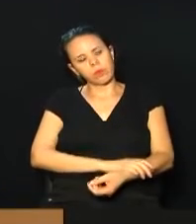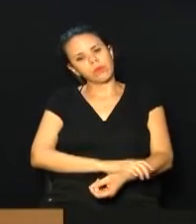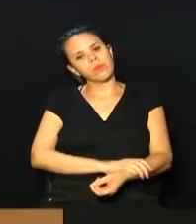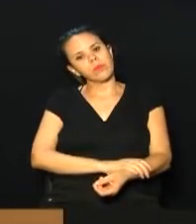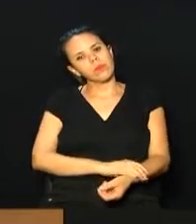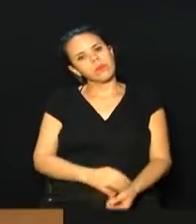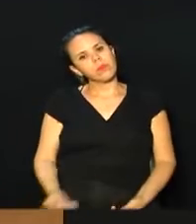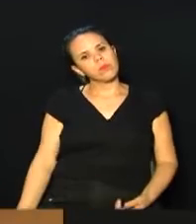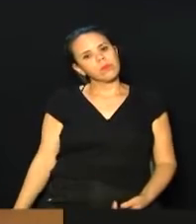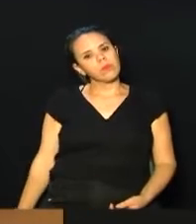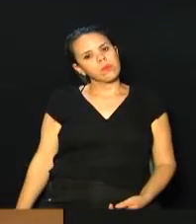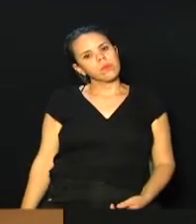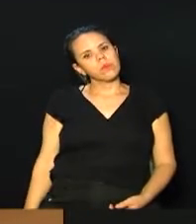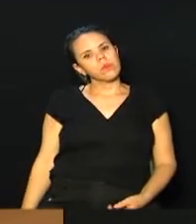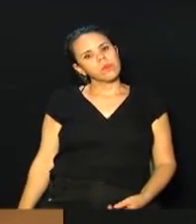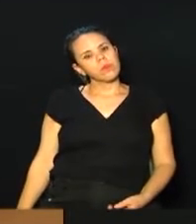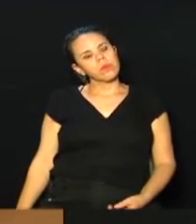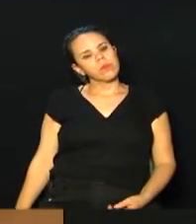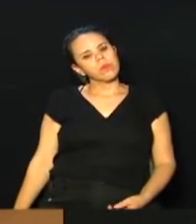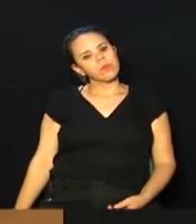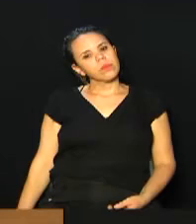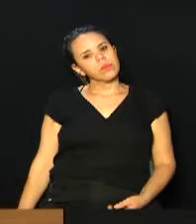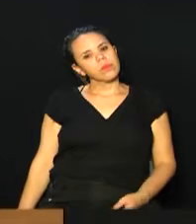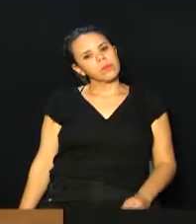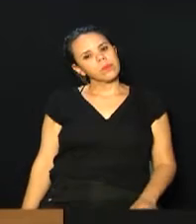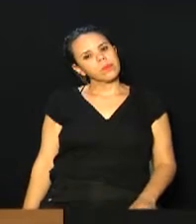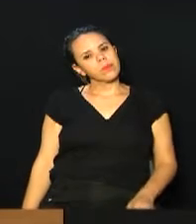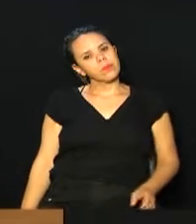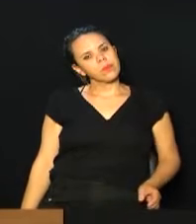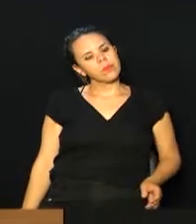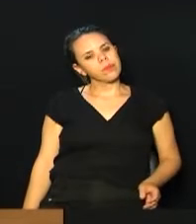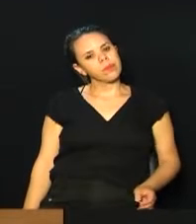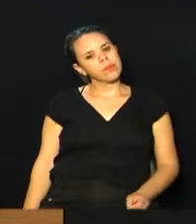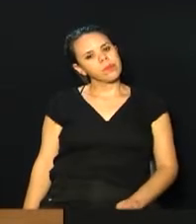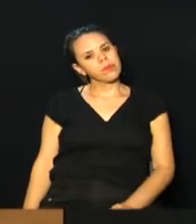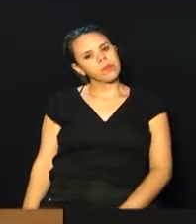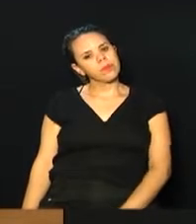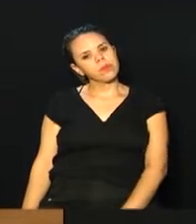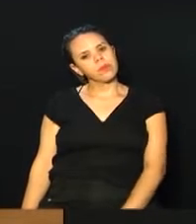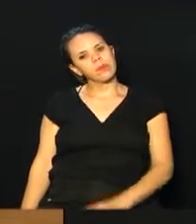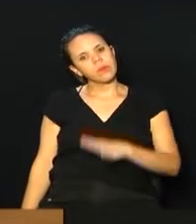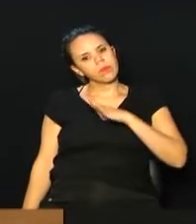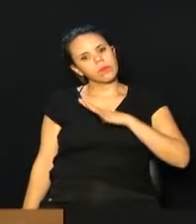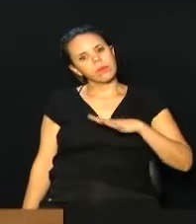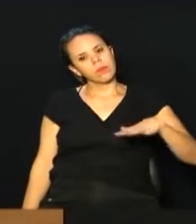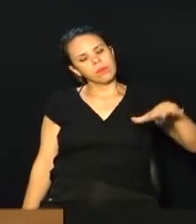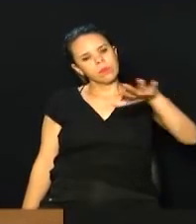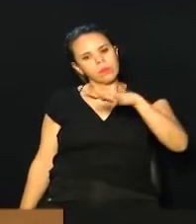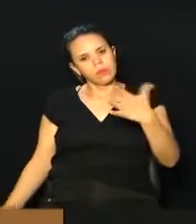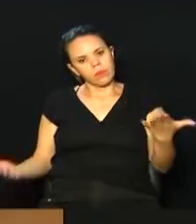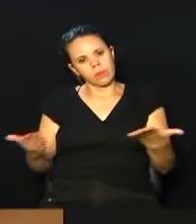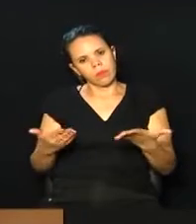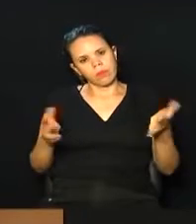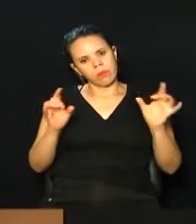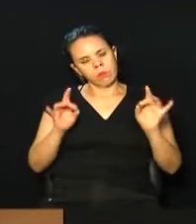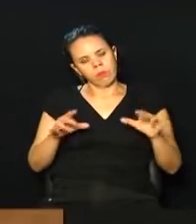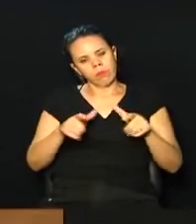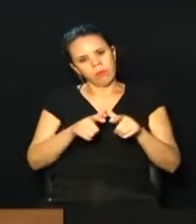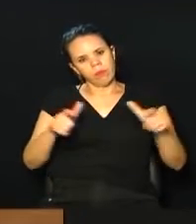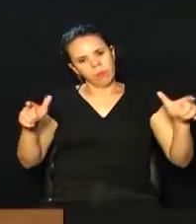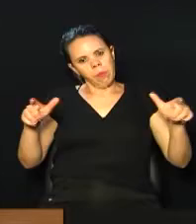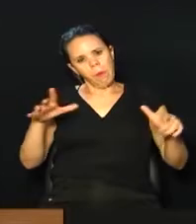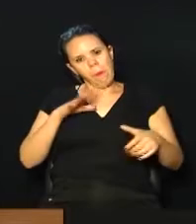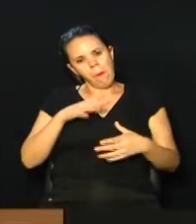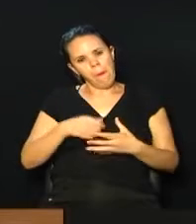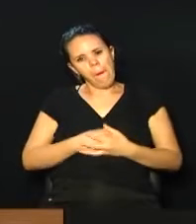Pizarrão, né? Então, as cidades hoje, em especial as grandes